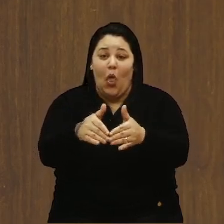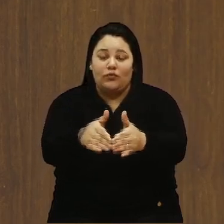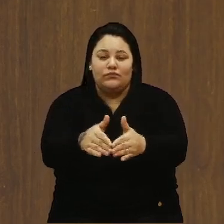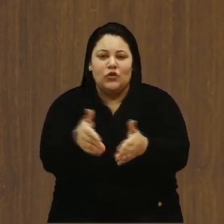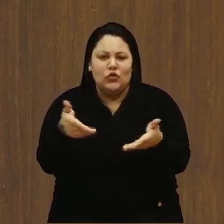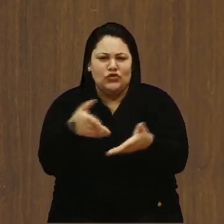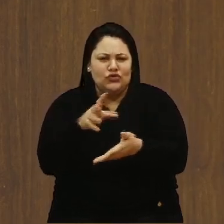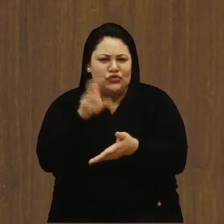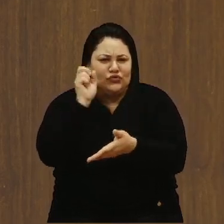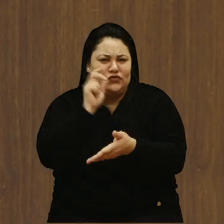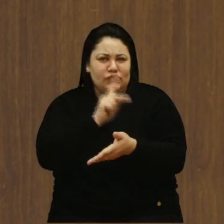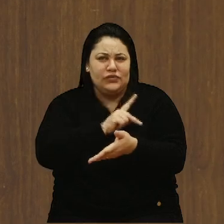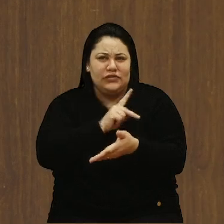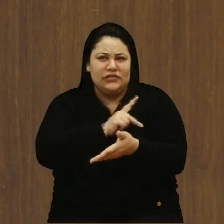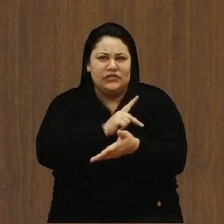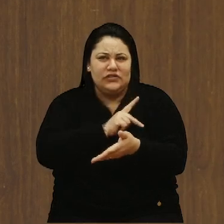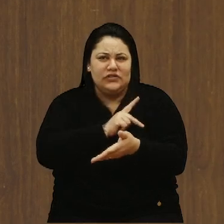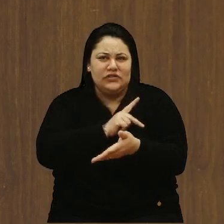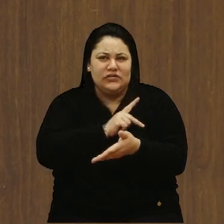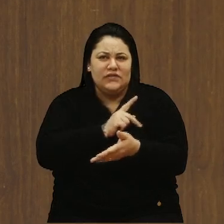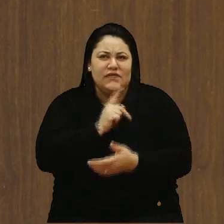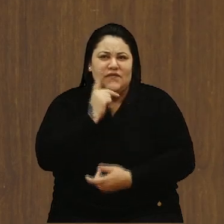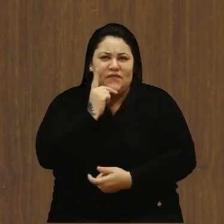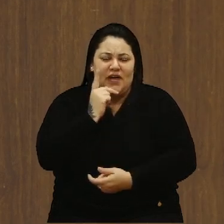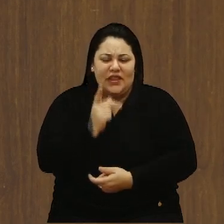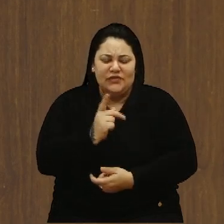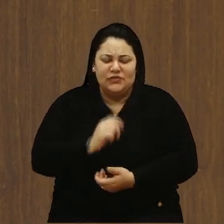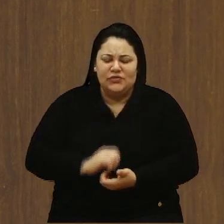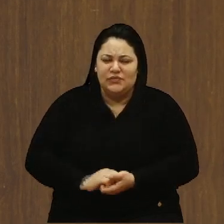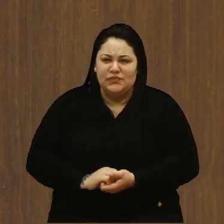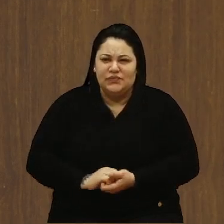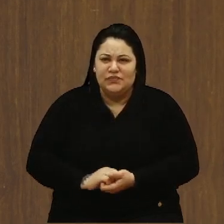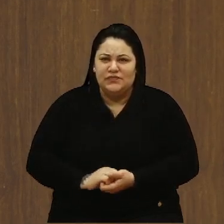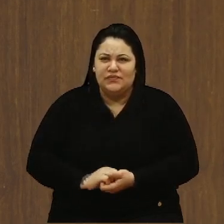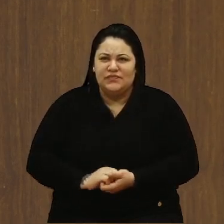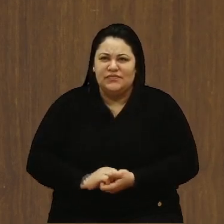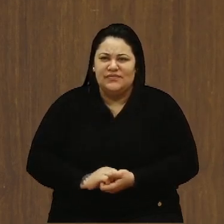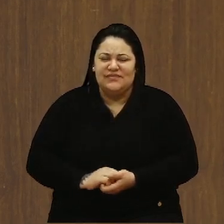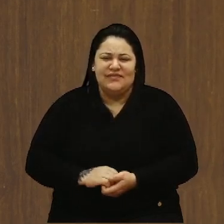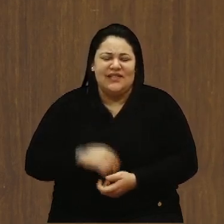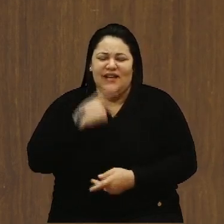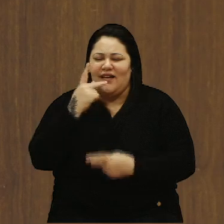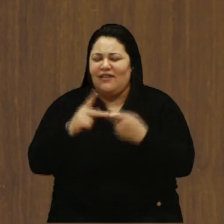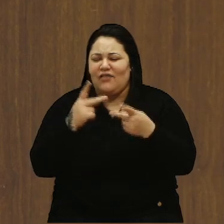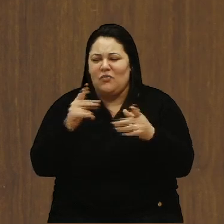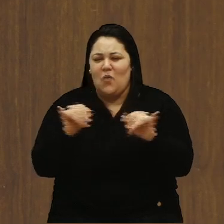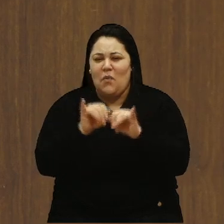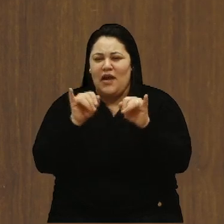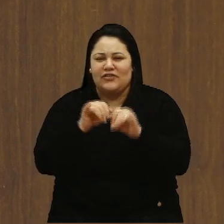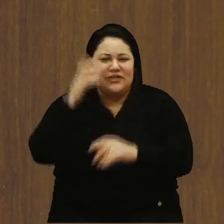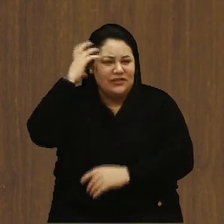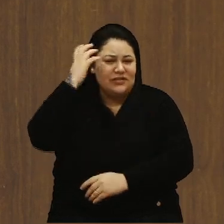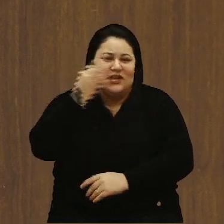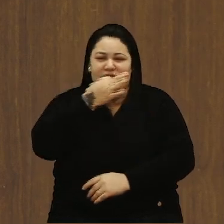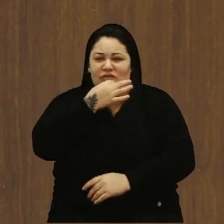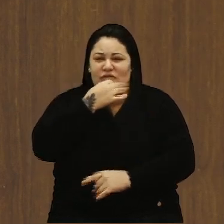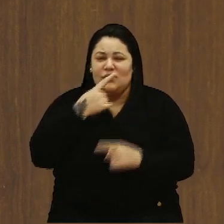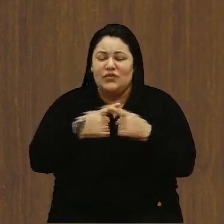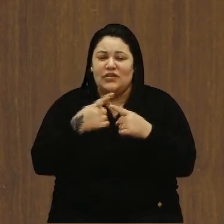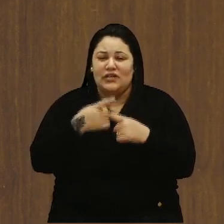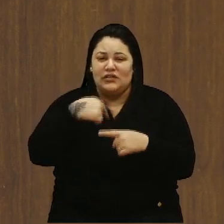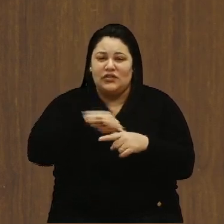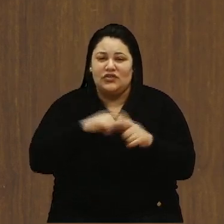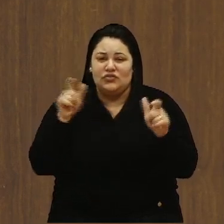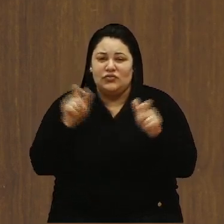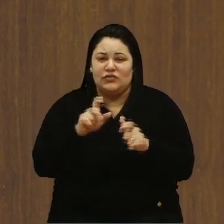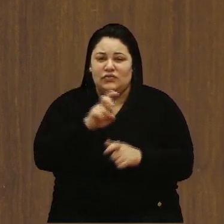o presidente do PL falando imbecilidades na Rádio Caxias, porque nós baixamos 55 impostos.